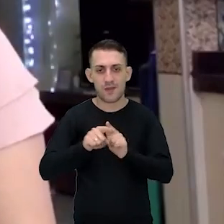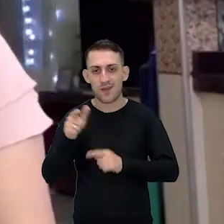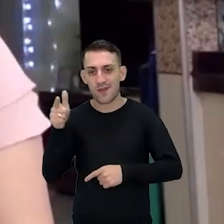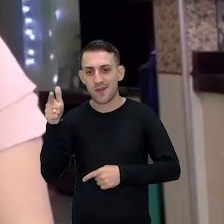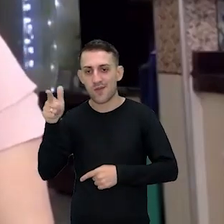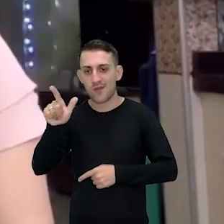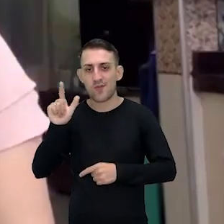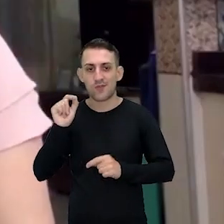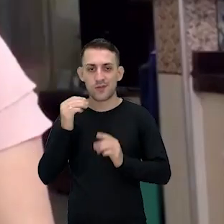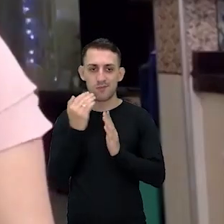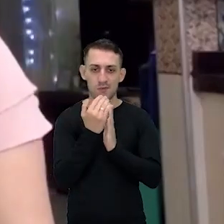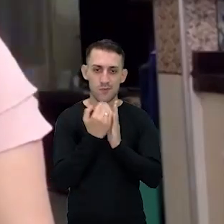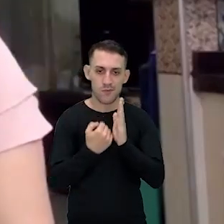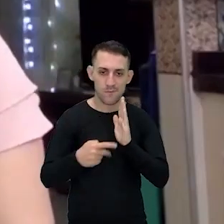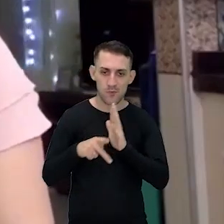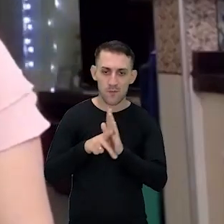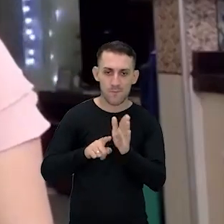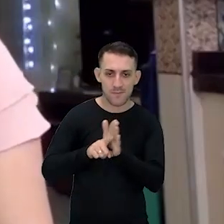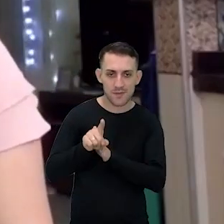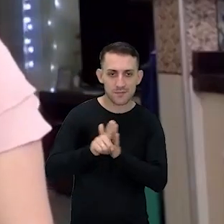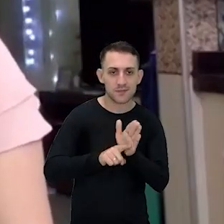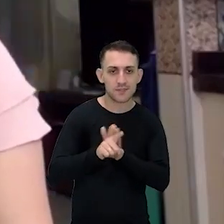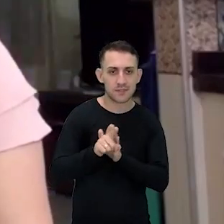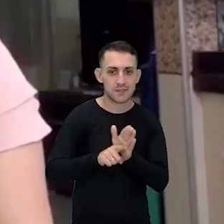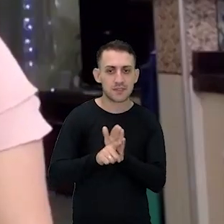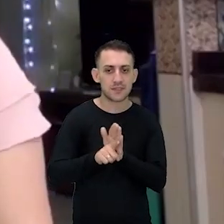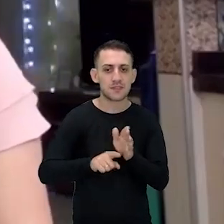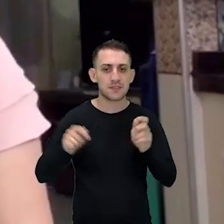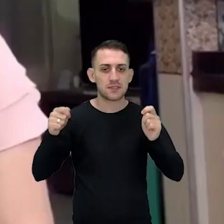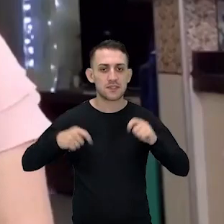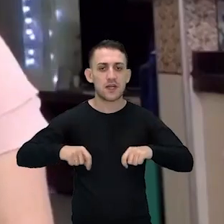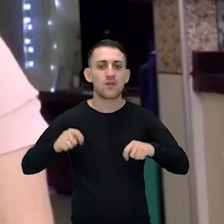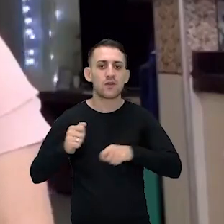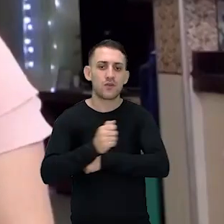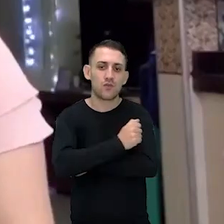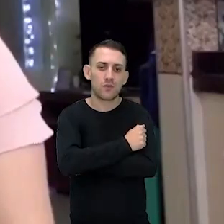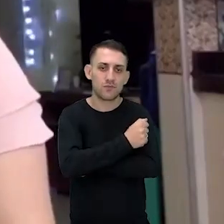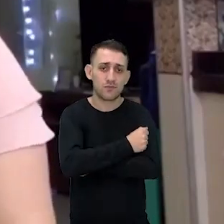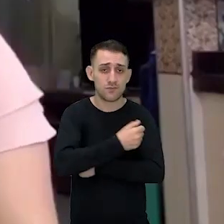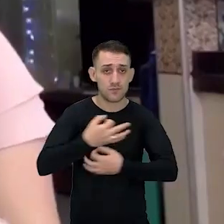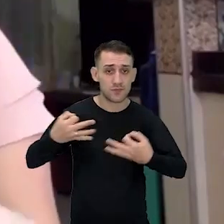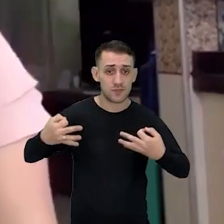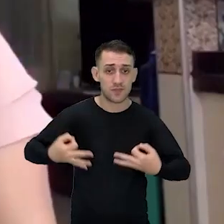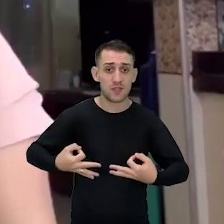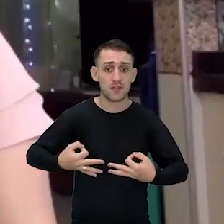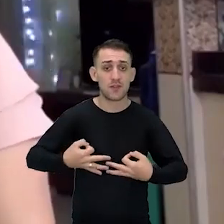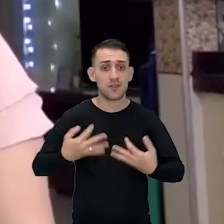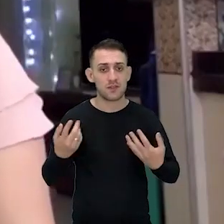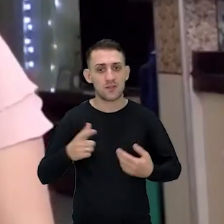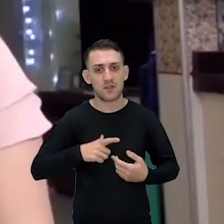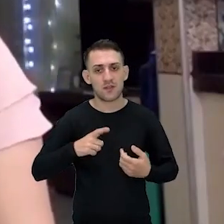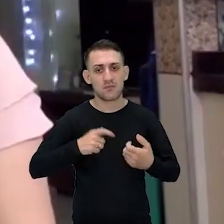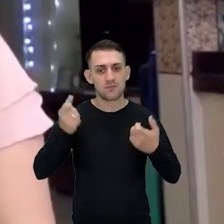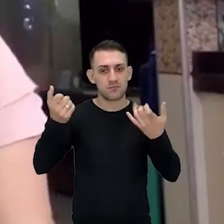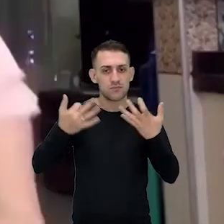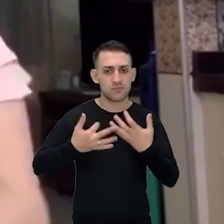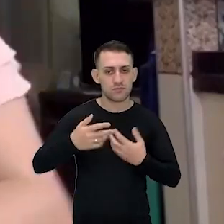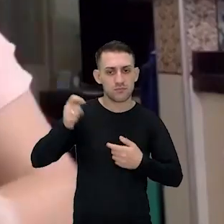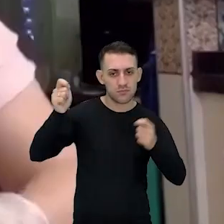de pesquisa e investigação para esses alunos, né? Então, a discussão aí pode